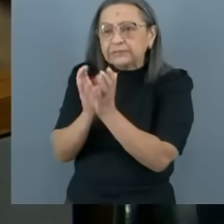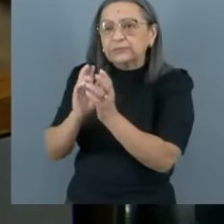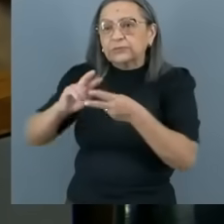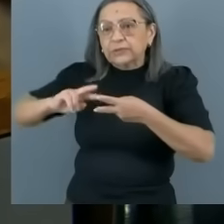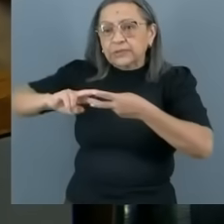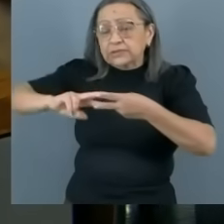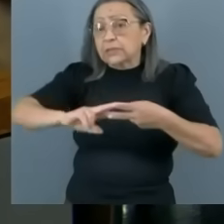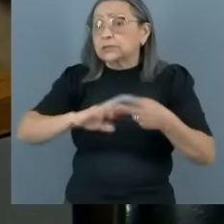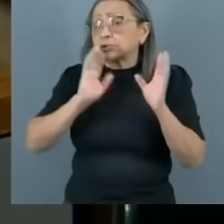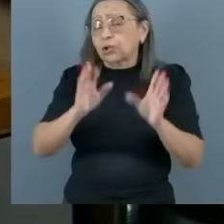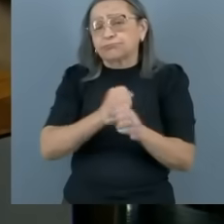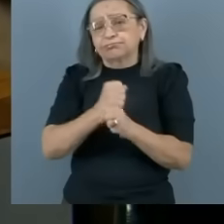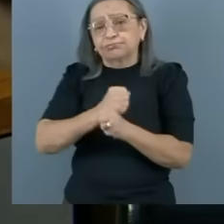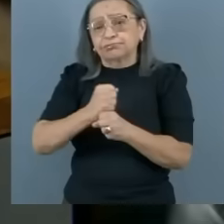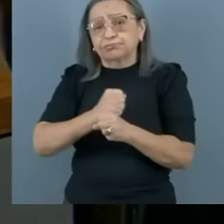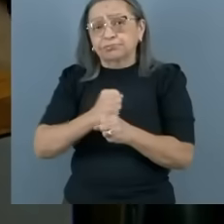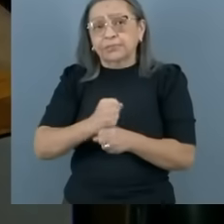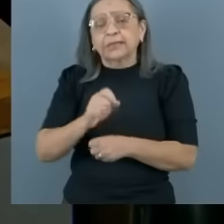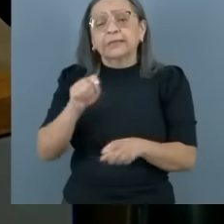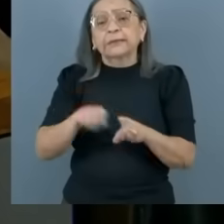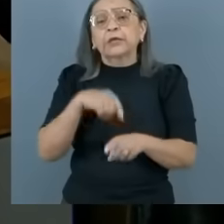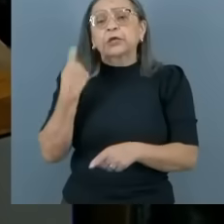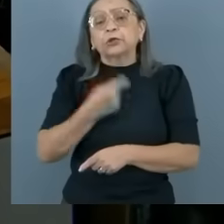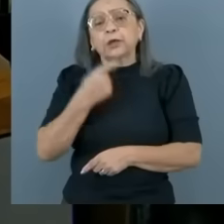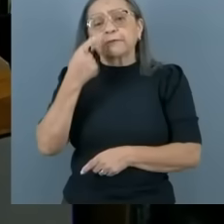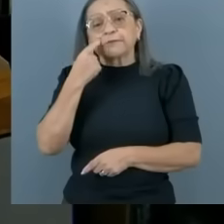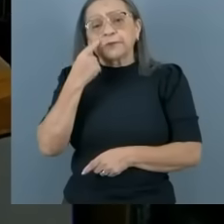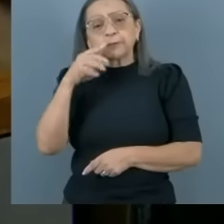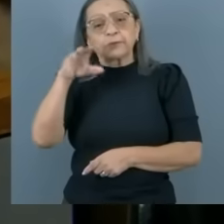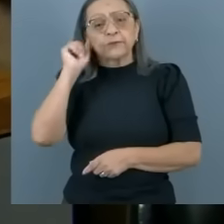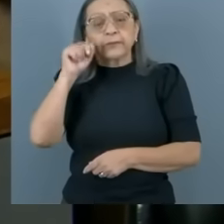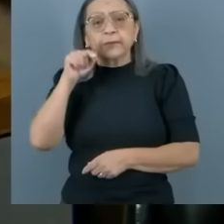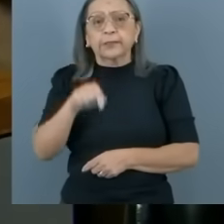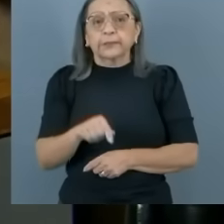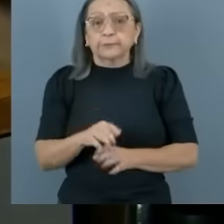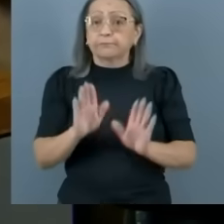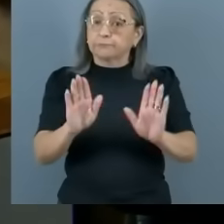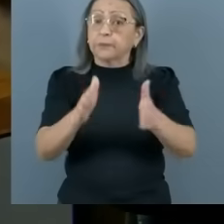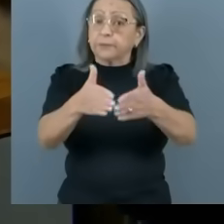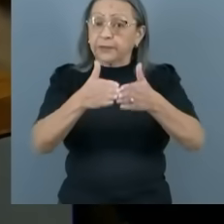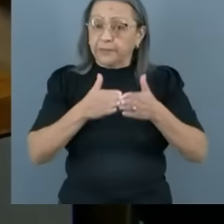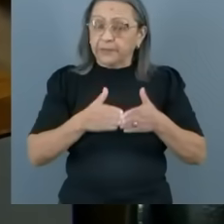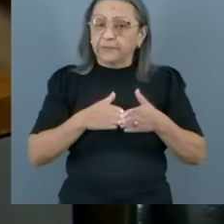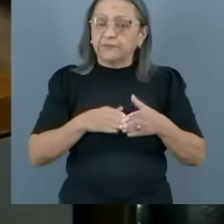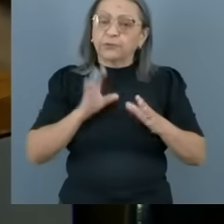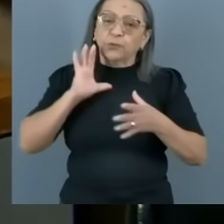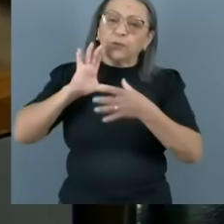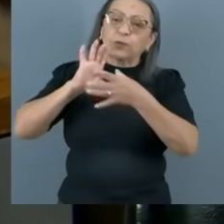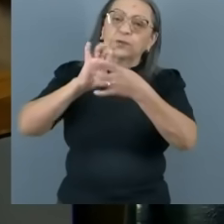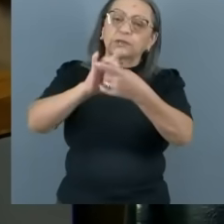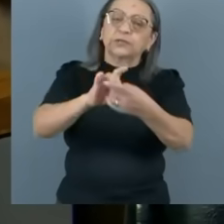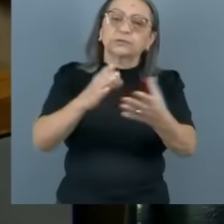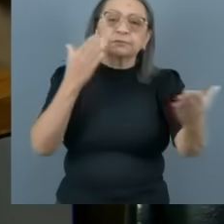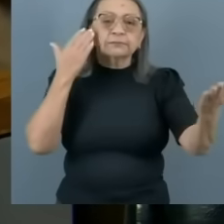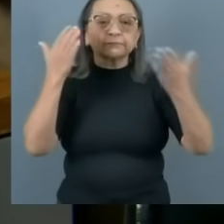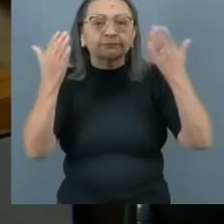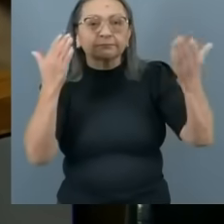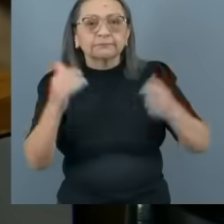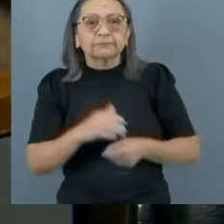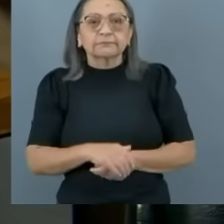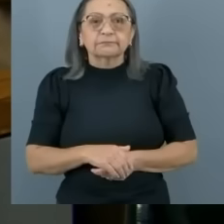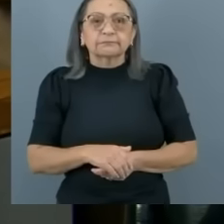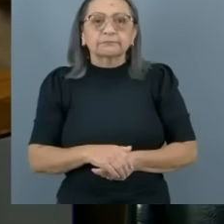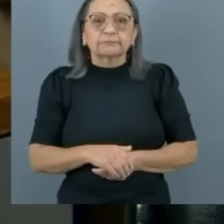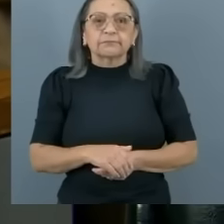desde sempre. E aí nós escutamos aqui, e aliás me permitam fazer uma analogia, uma comparação. Por ocasião